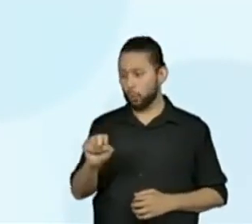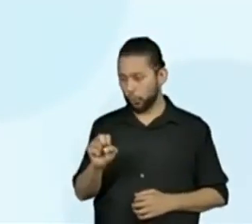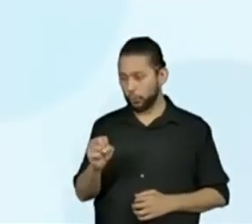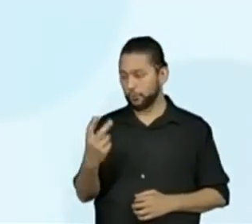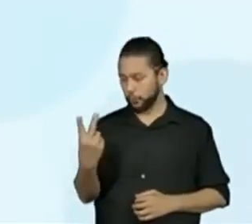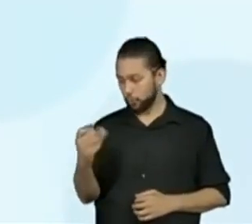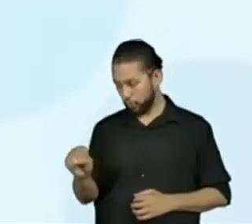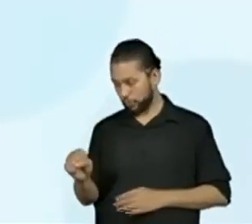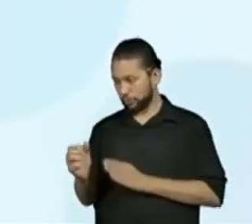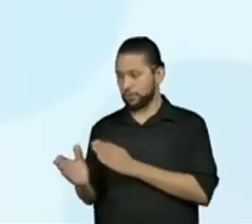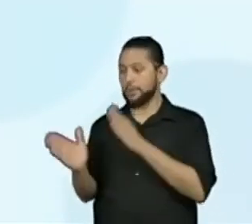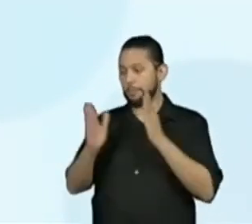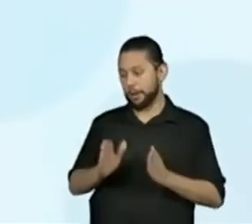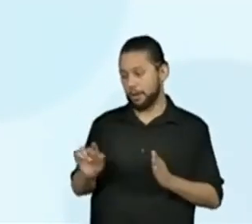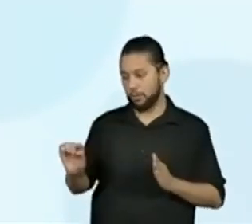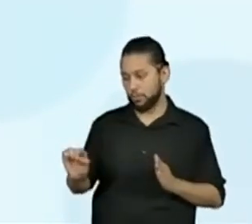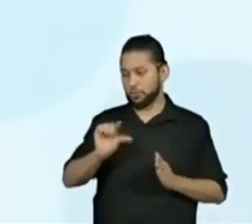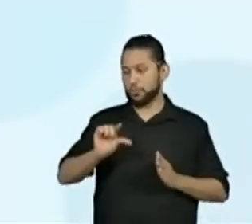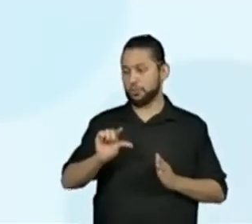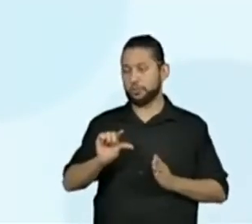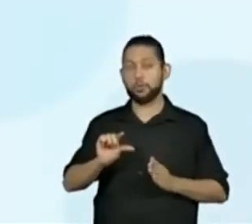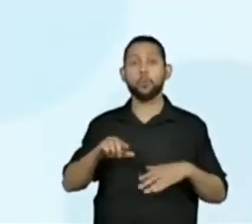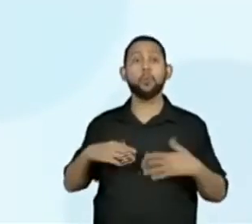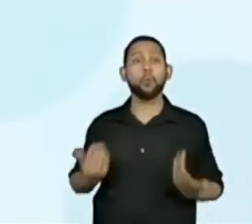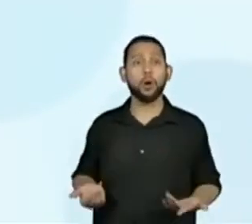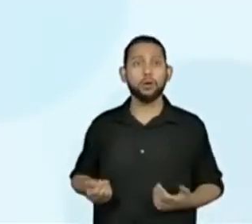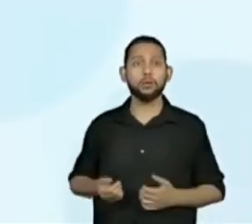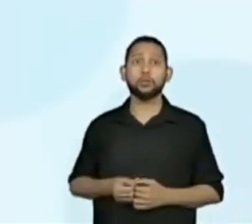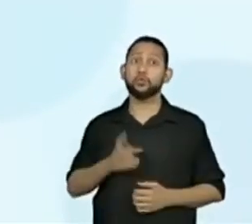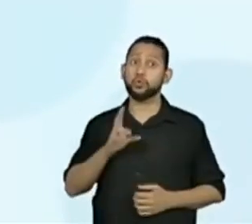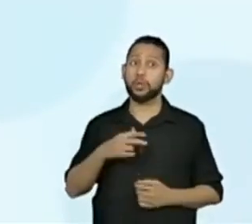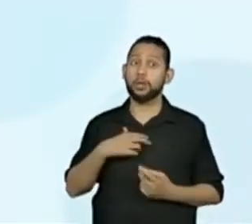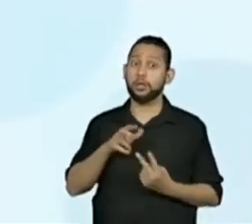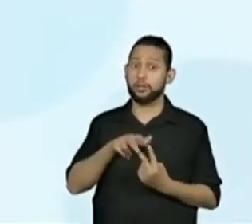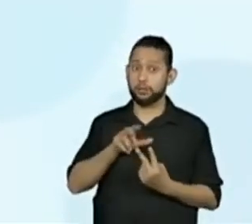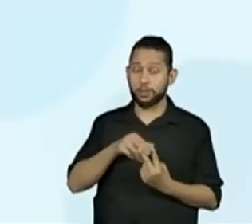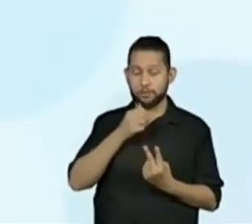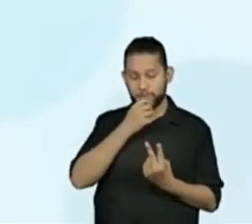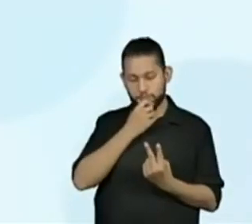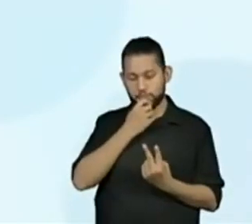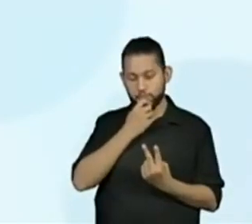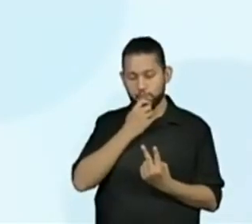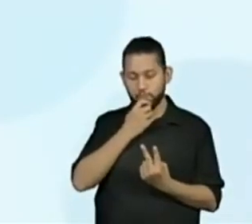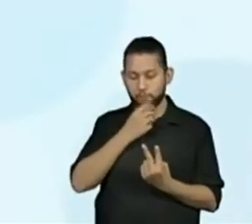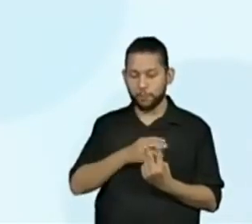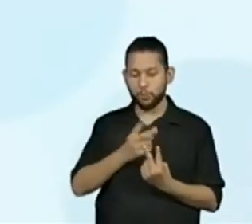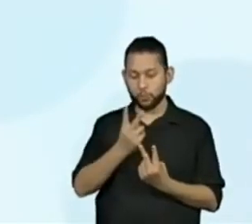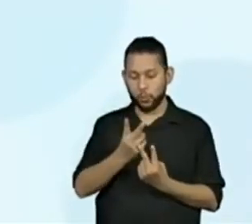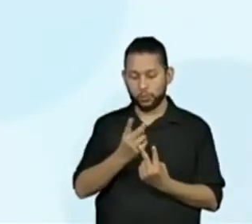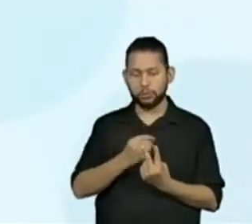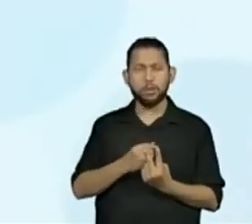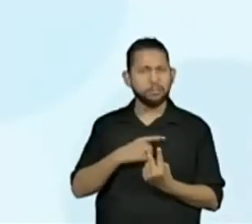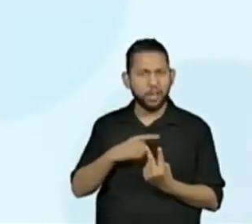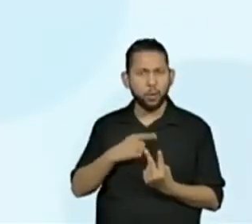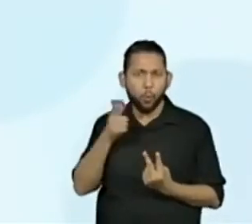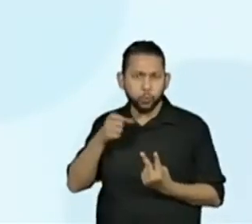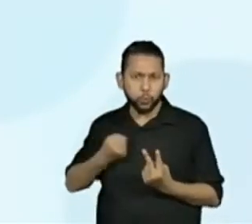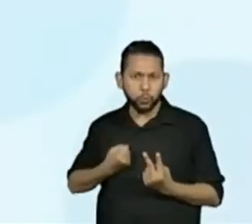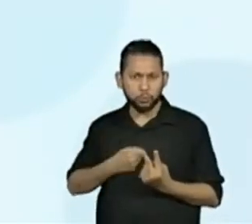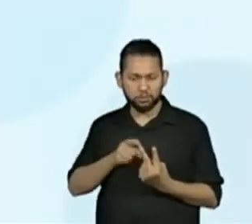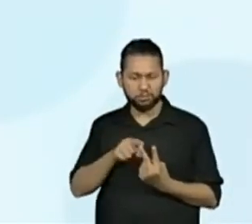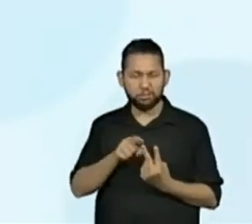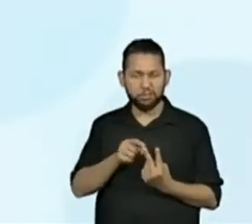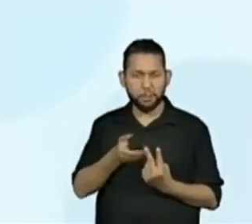é o menor aqui? Já usamos aqui, olha, 2 dezenas. Tem algum com 3 dezenas?